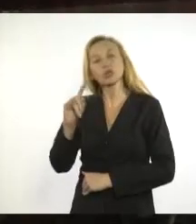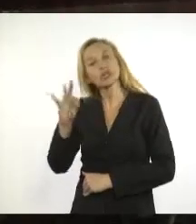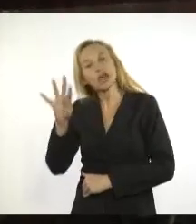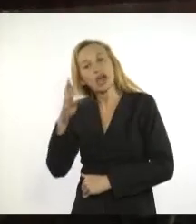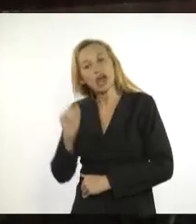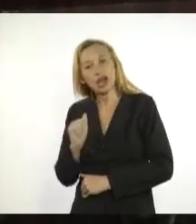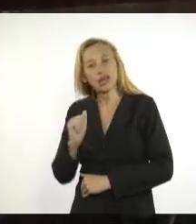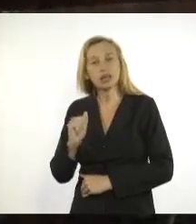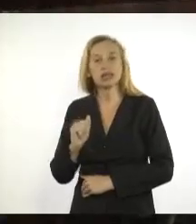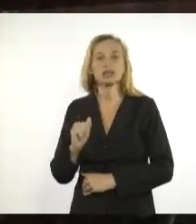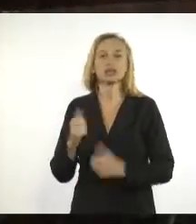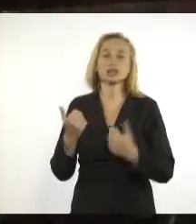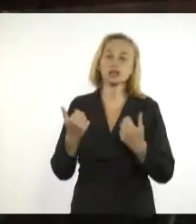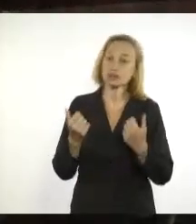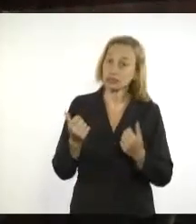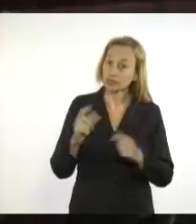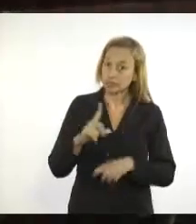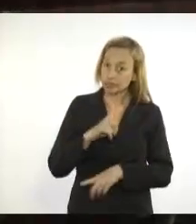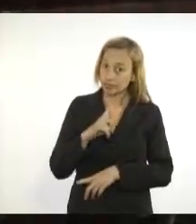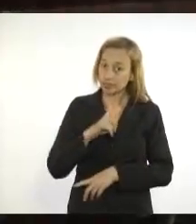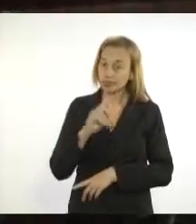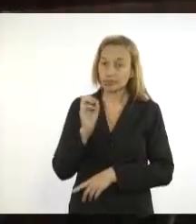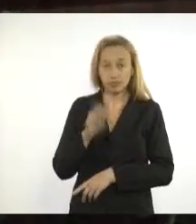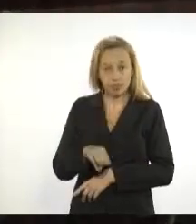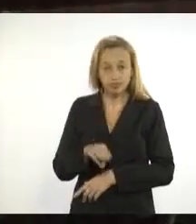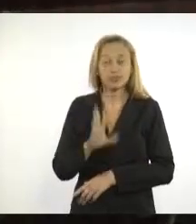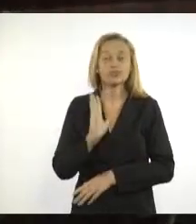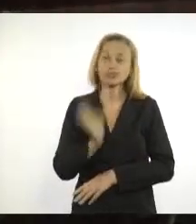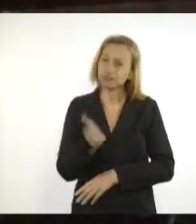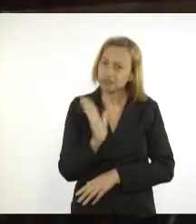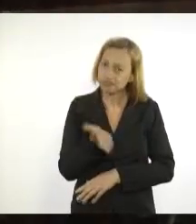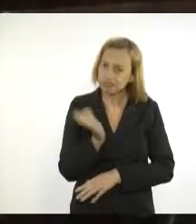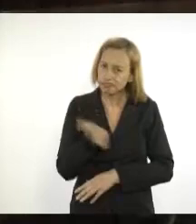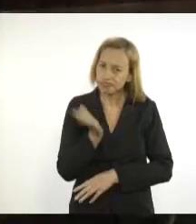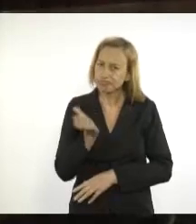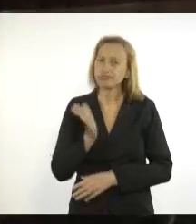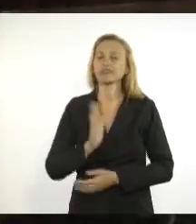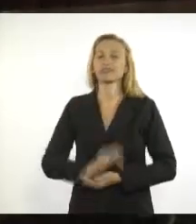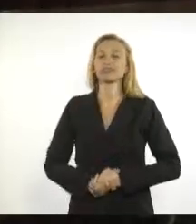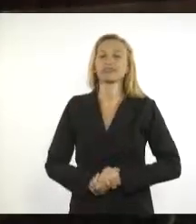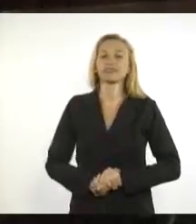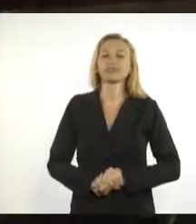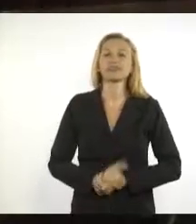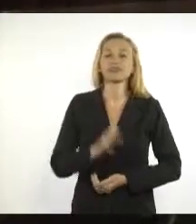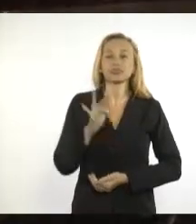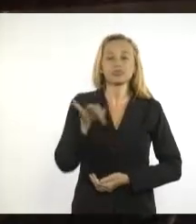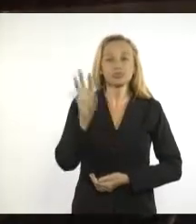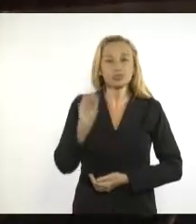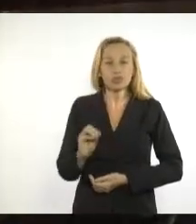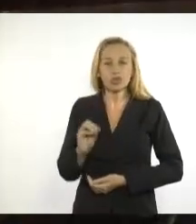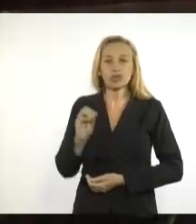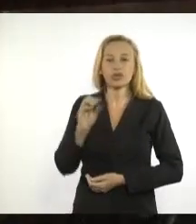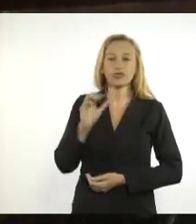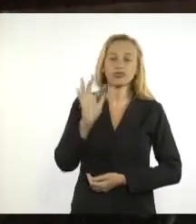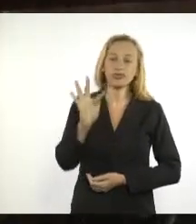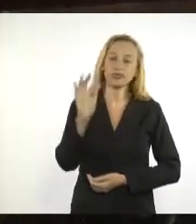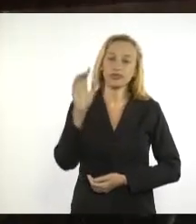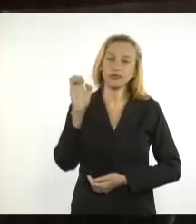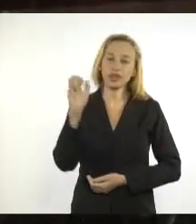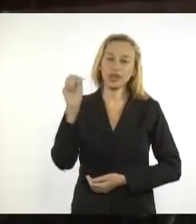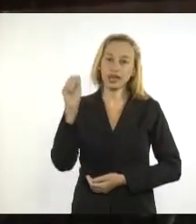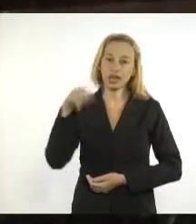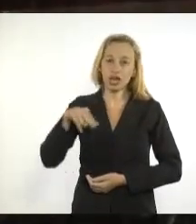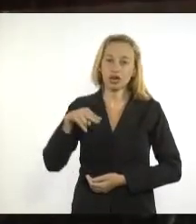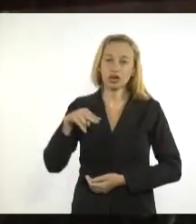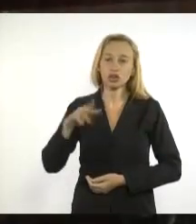seus cofres, que já tem, seja através do Fundo FECAM ou daquilo que recorre,